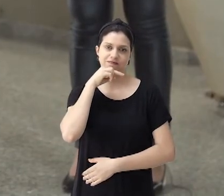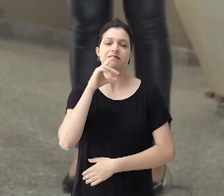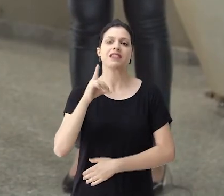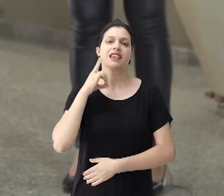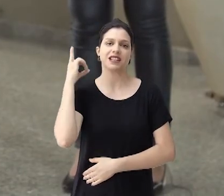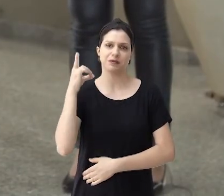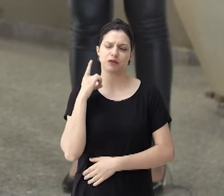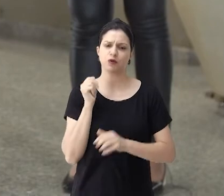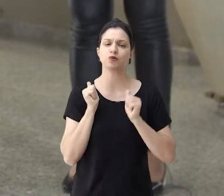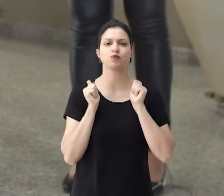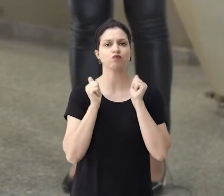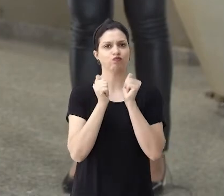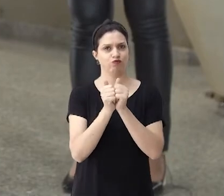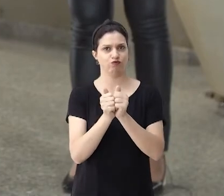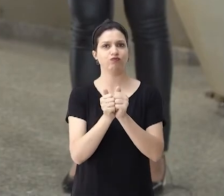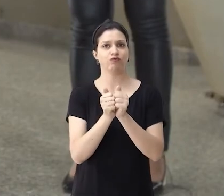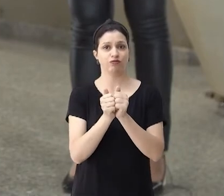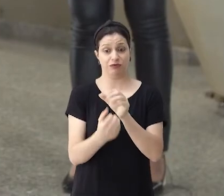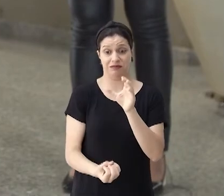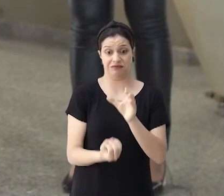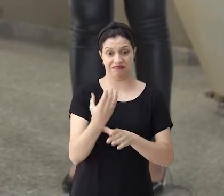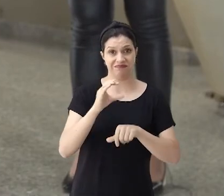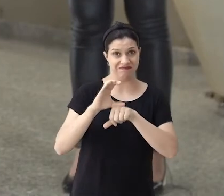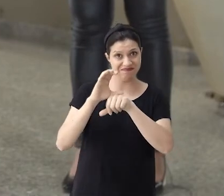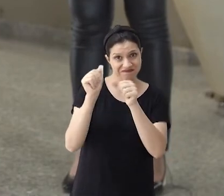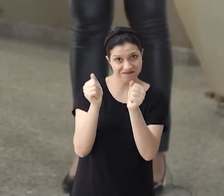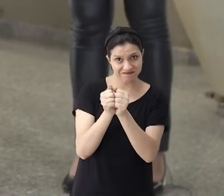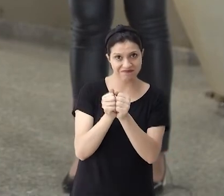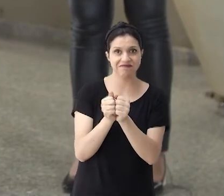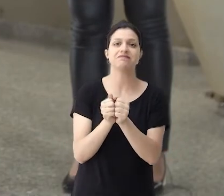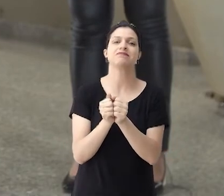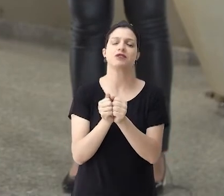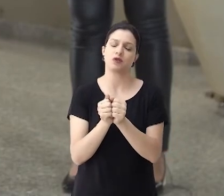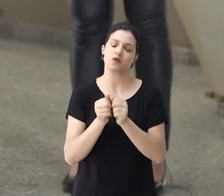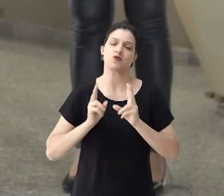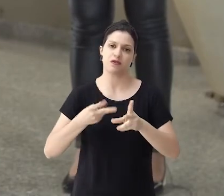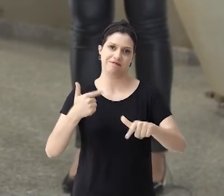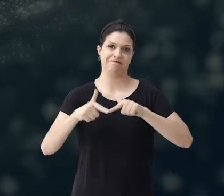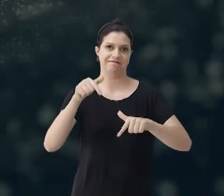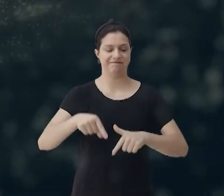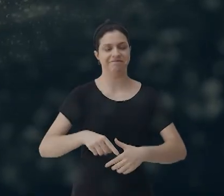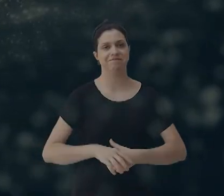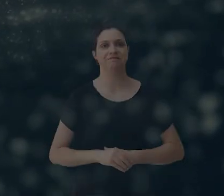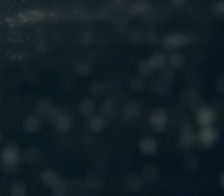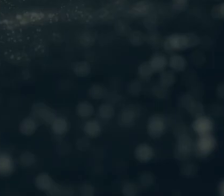Onevande Matos, constituinte e que fez parte da atual legislatura.